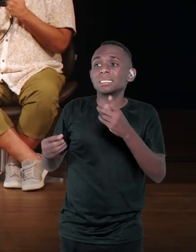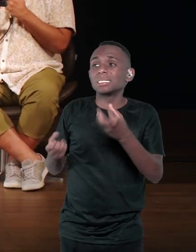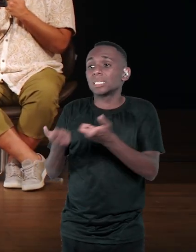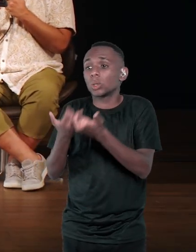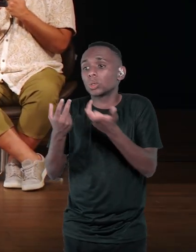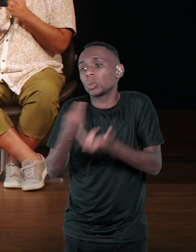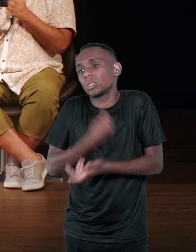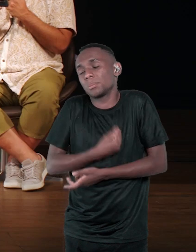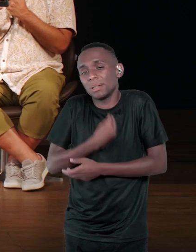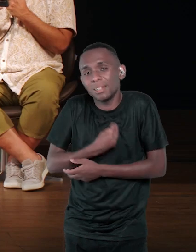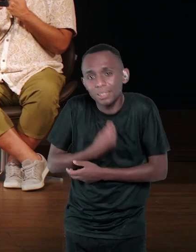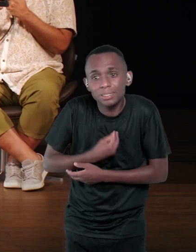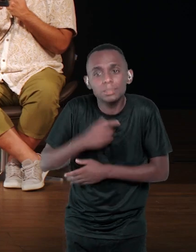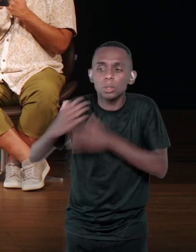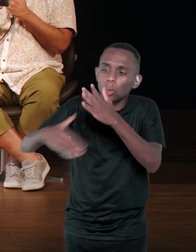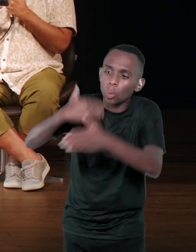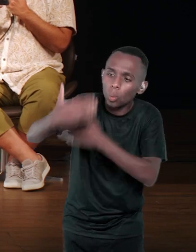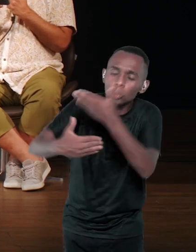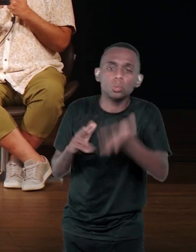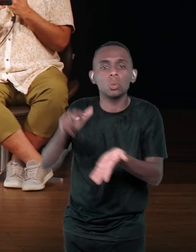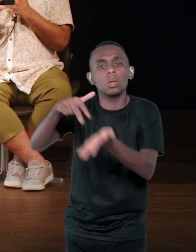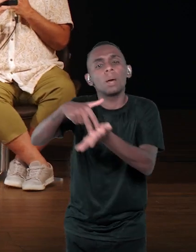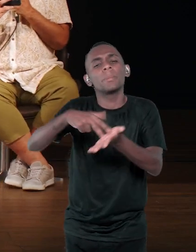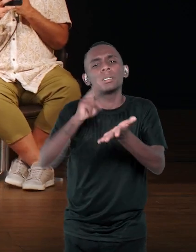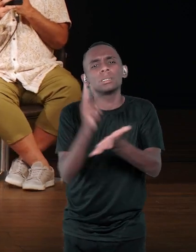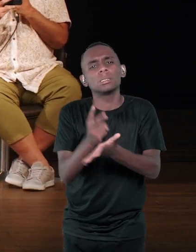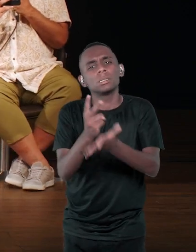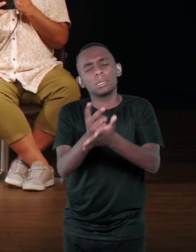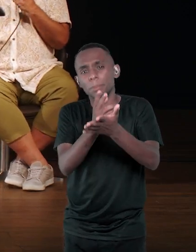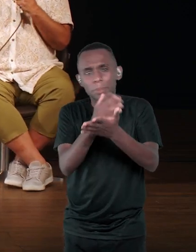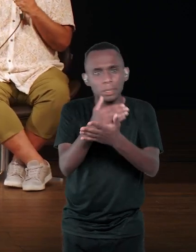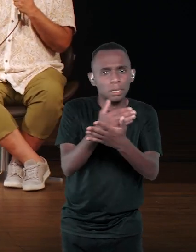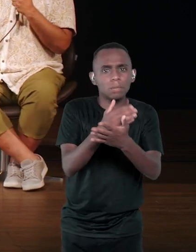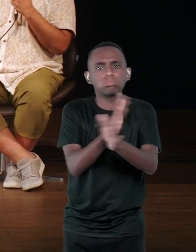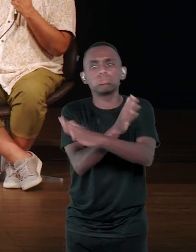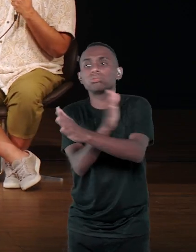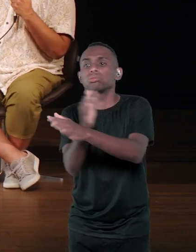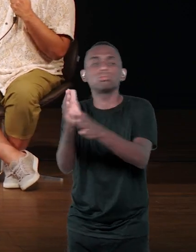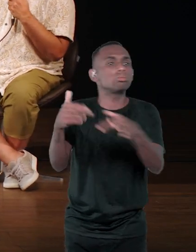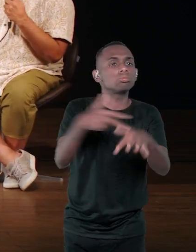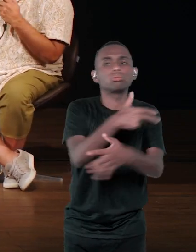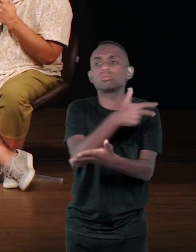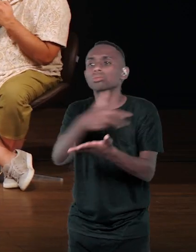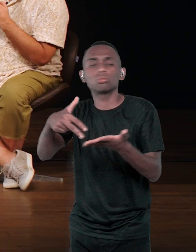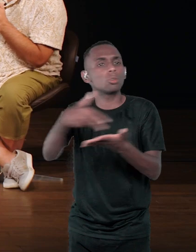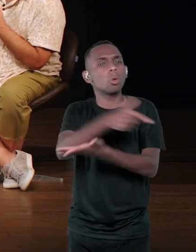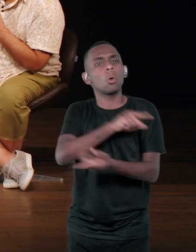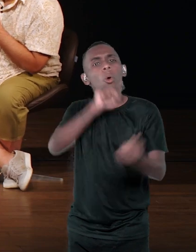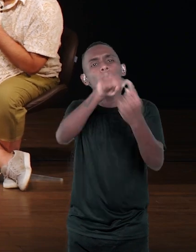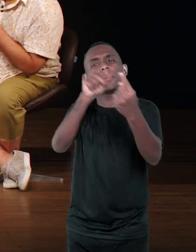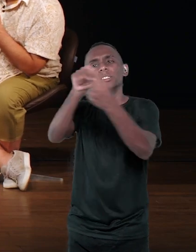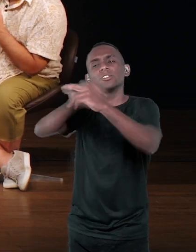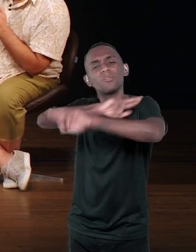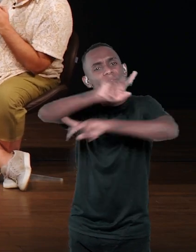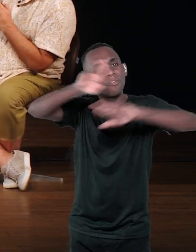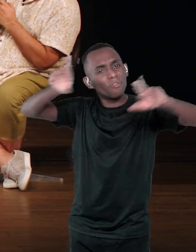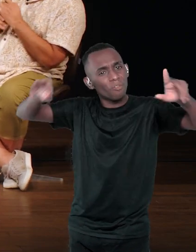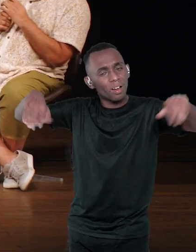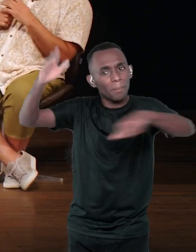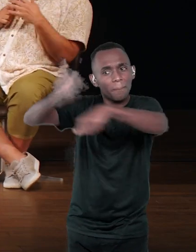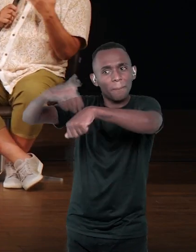zen e retomava o caminho que percorre até hoje, nunca numa linha reta, mas zigue-zagueando como lhe convém. E